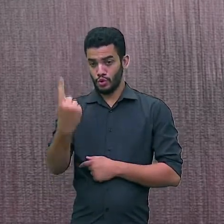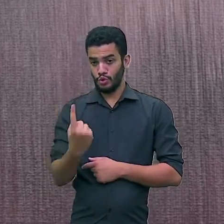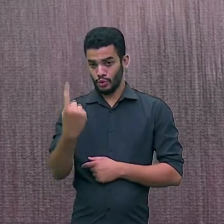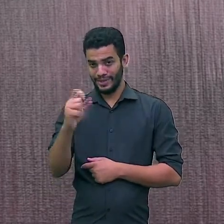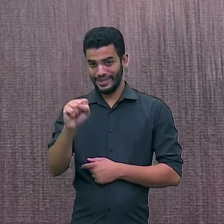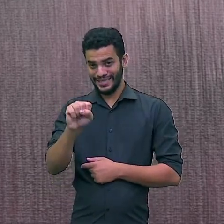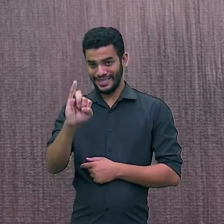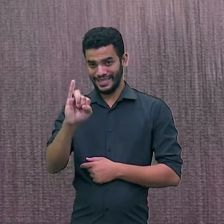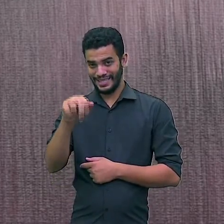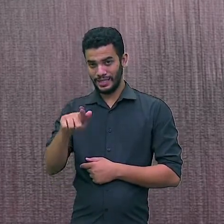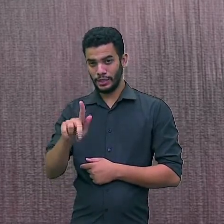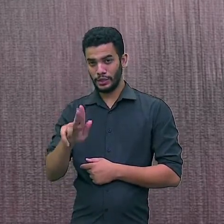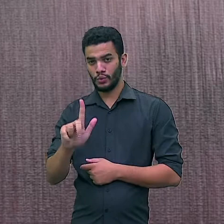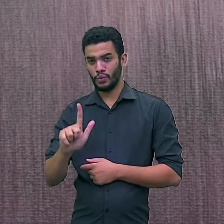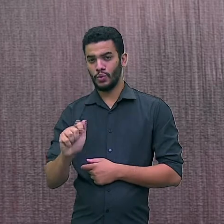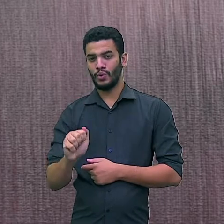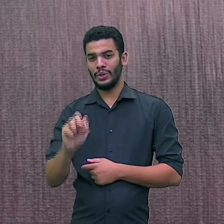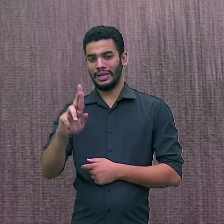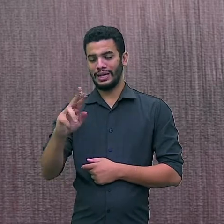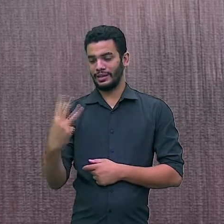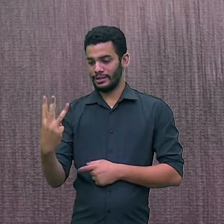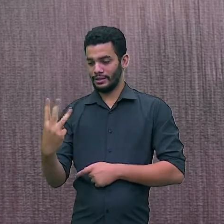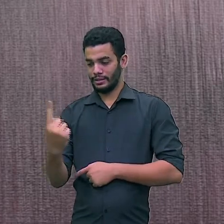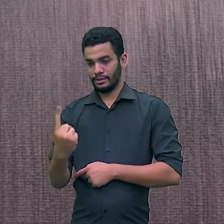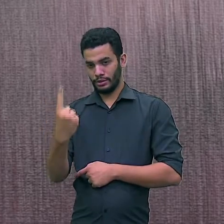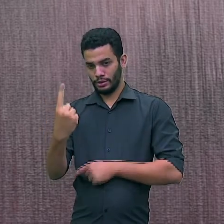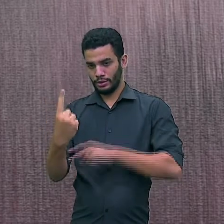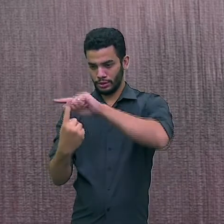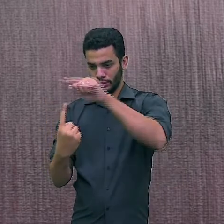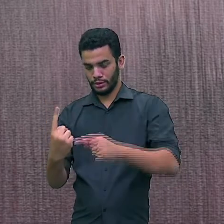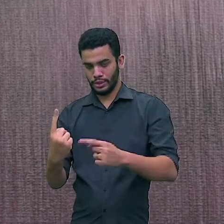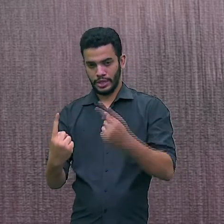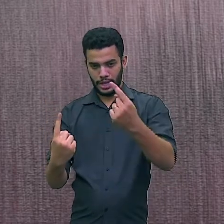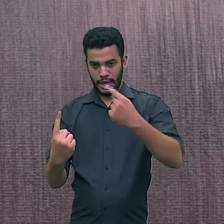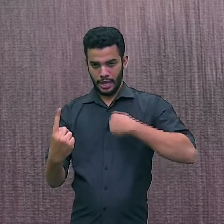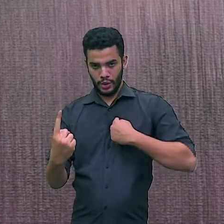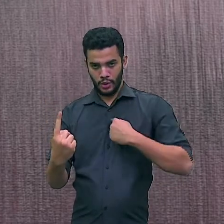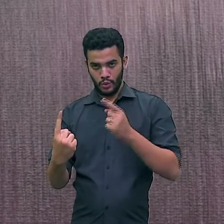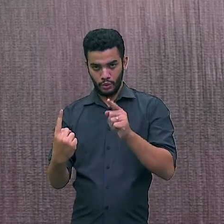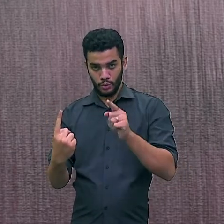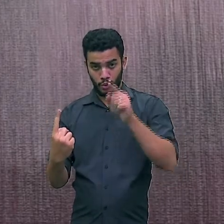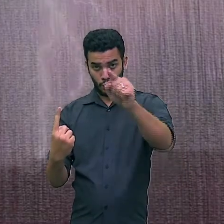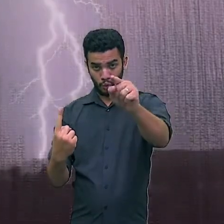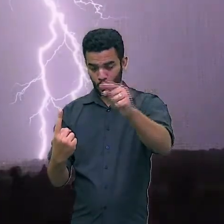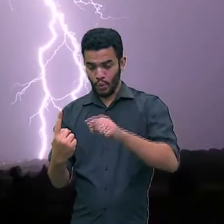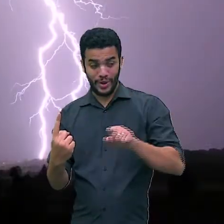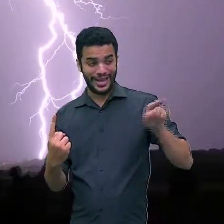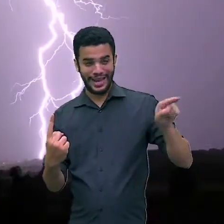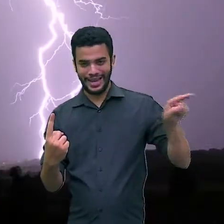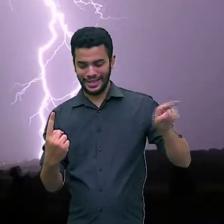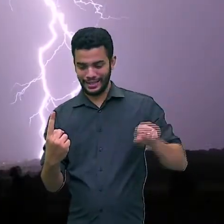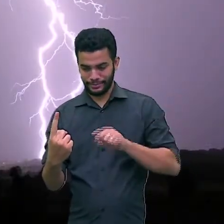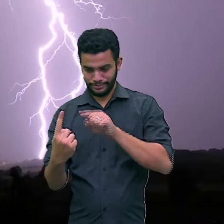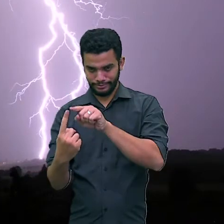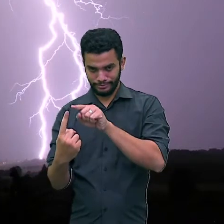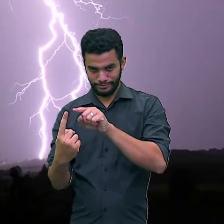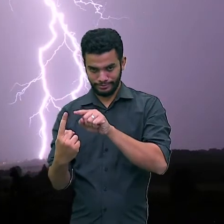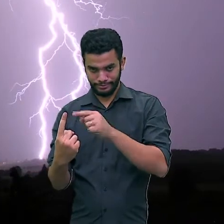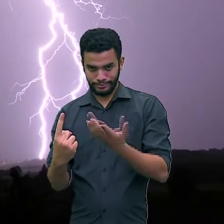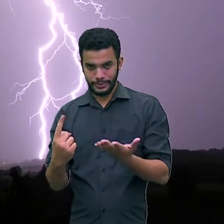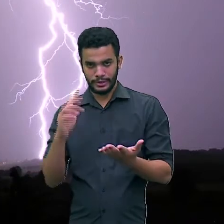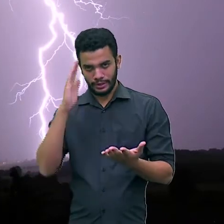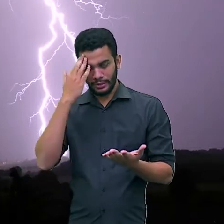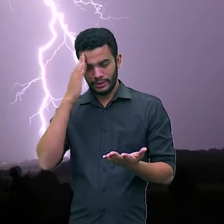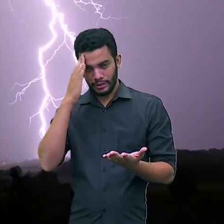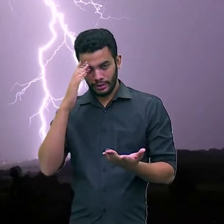ou ela, nós, vós, eles ou elas, que são os pronomes, né? Darei um exemplo. Quando